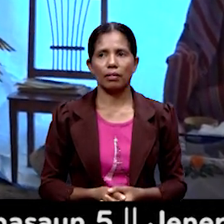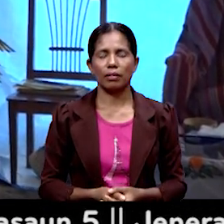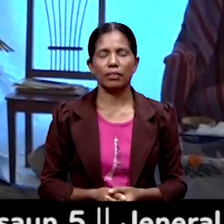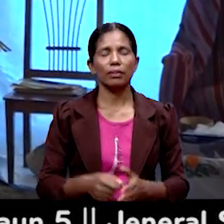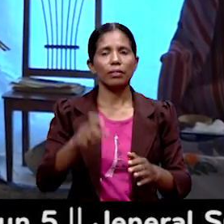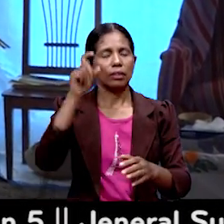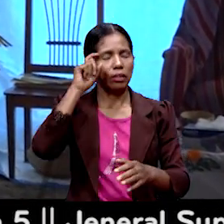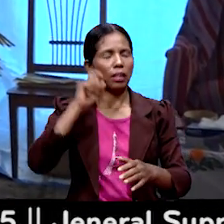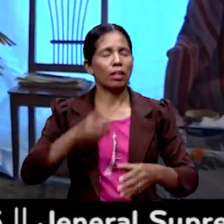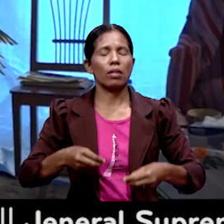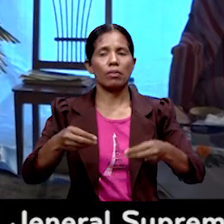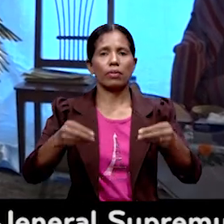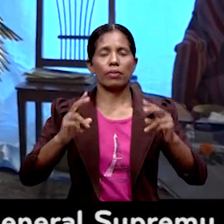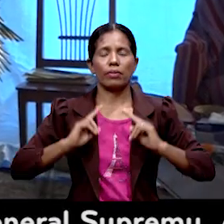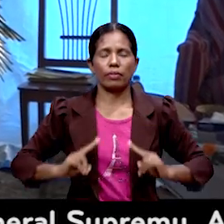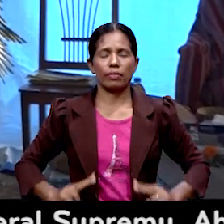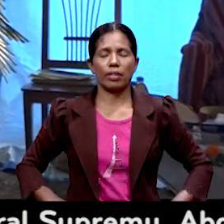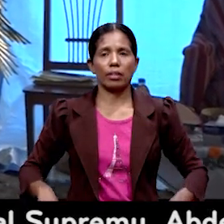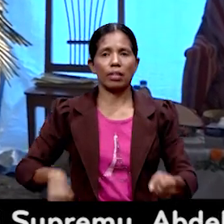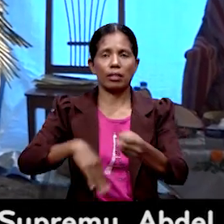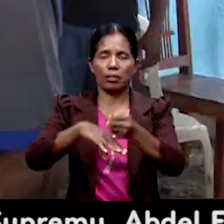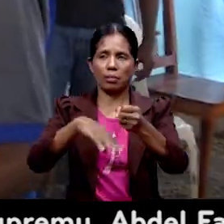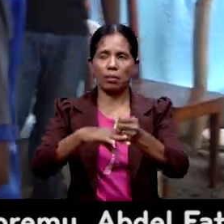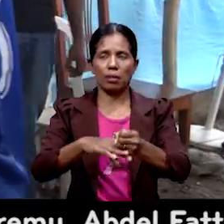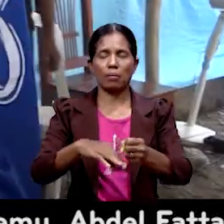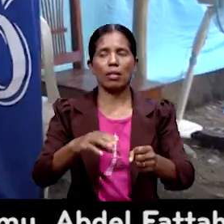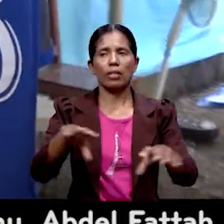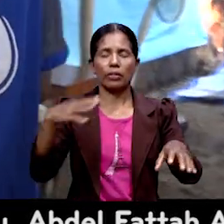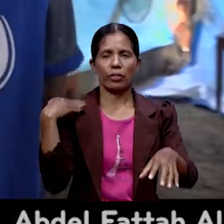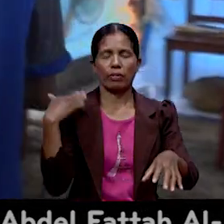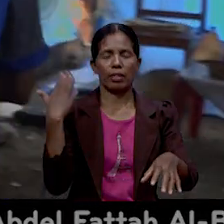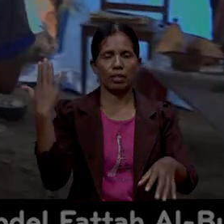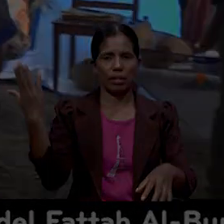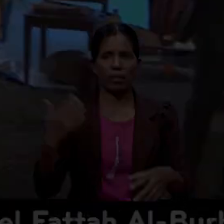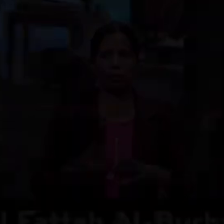esportu ba juventudi Sira ia Cribas. Jimmy Fernandes, Jovial da Costa, GMN.